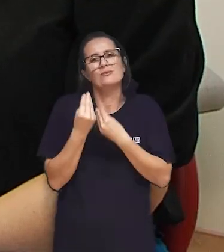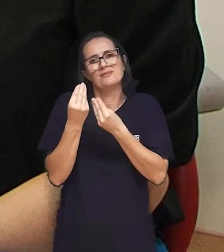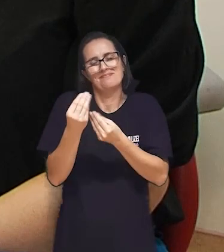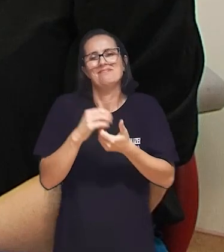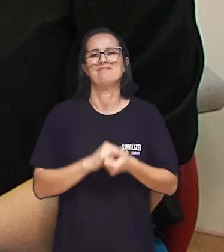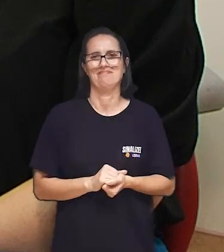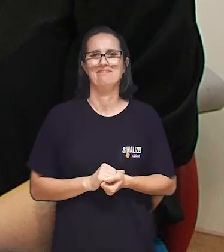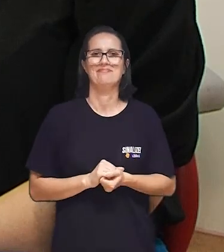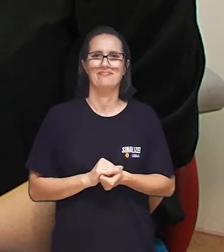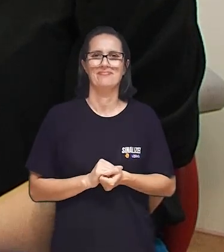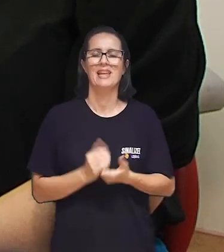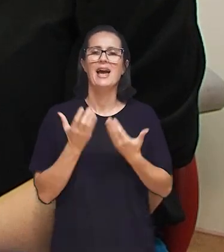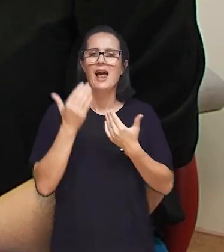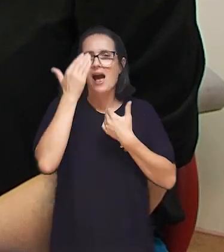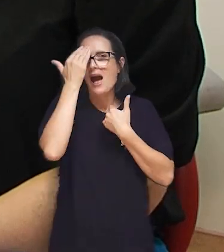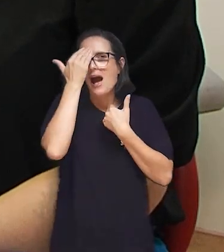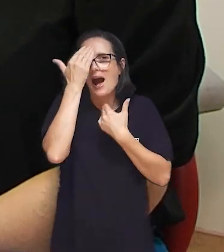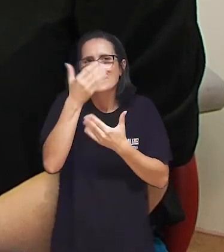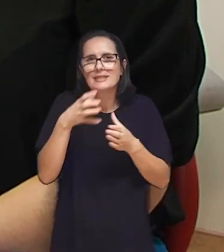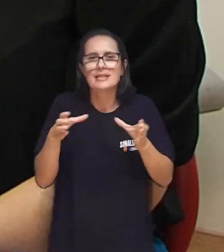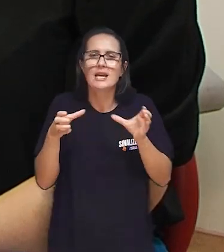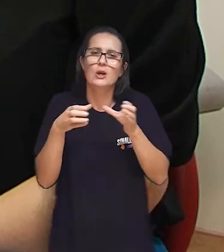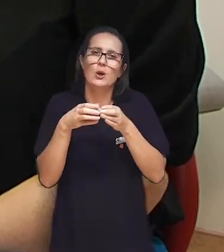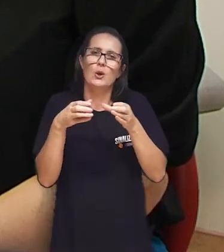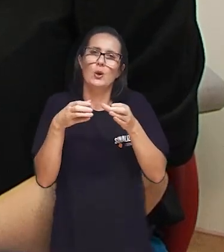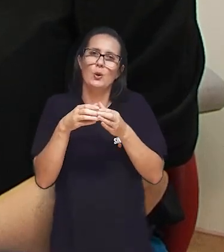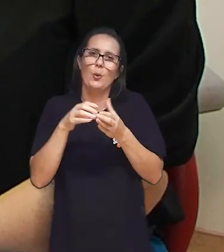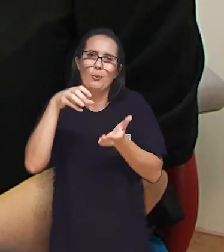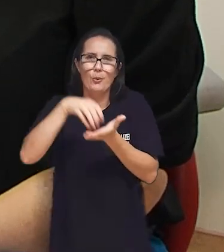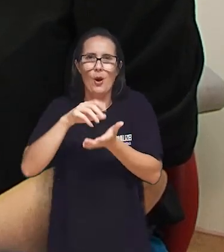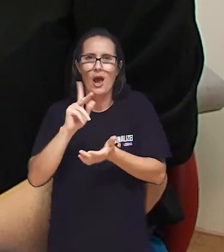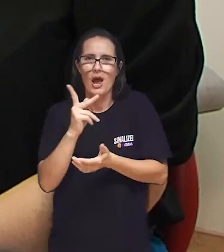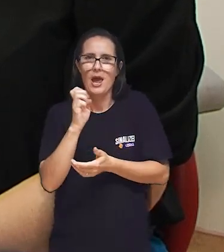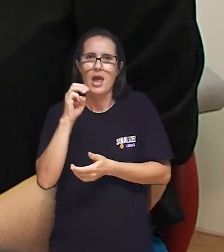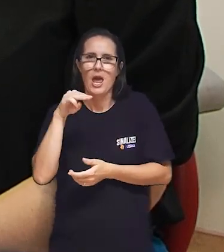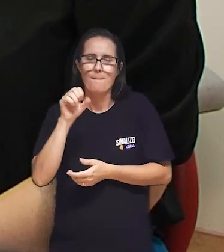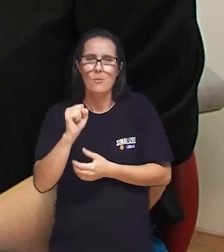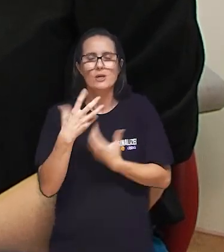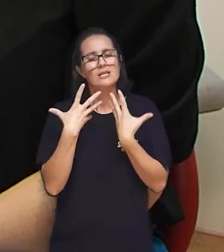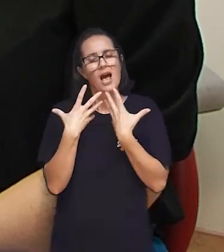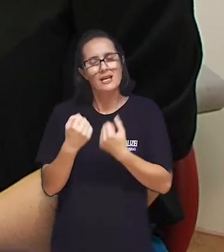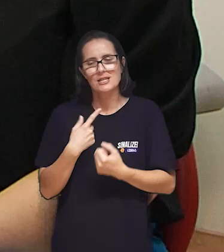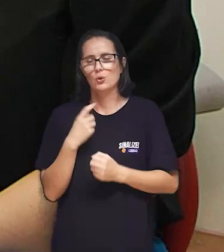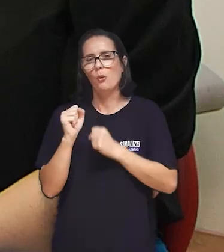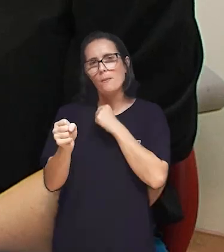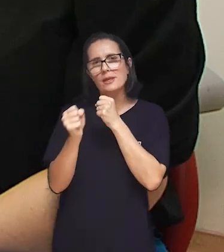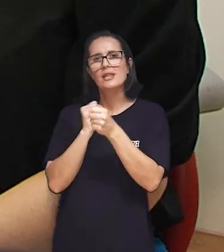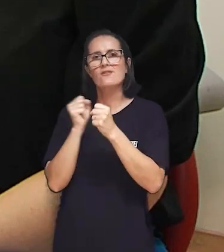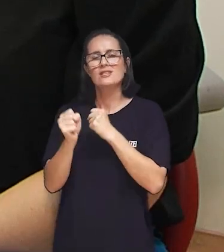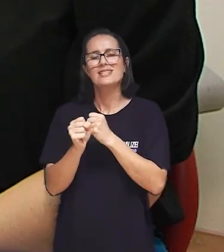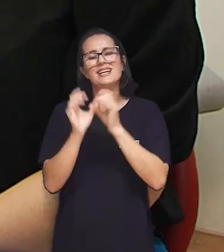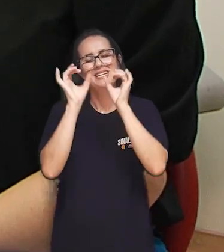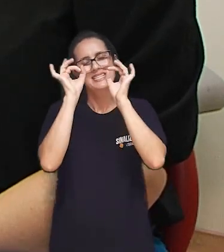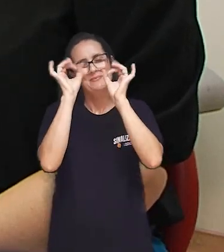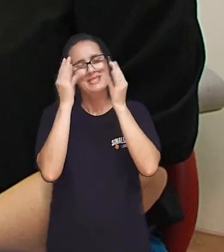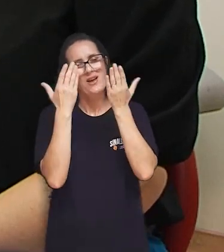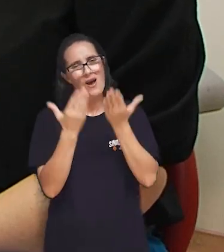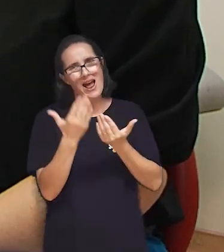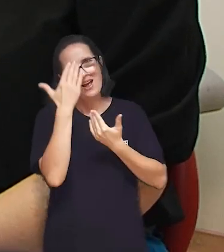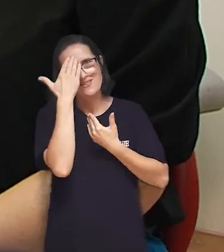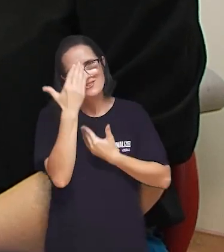queremos agradecer a toda a equipe do EMOSC por ter tão gentilmente nos recebido para essa entrevista e em especial a você,